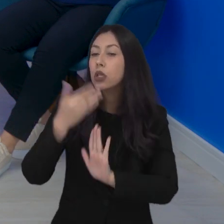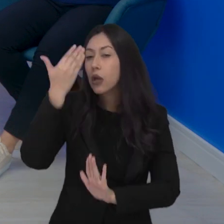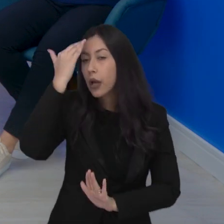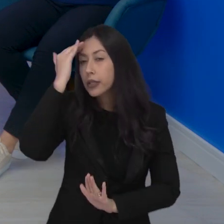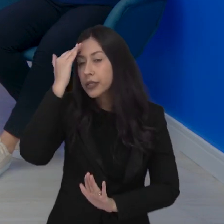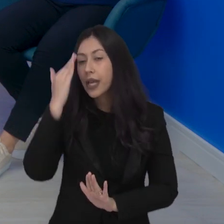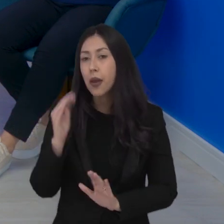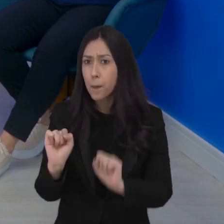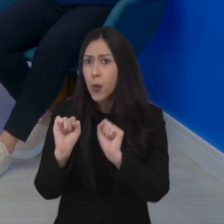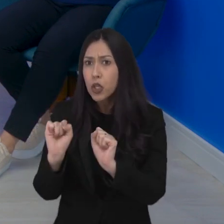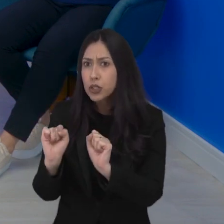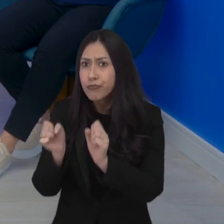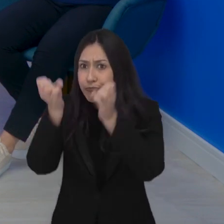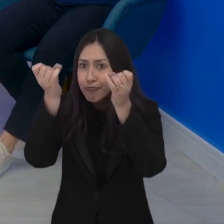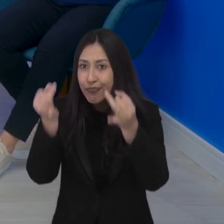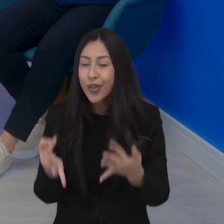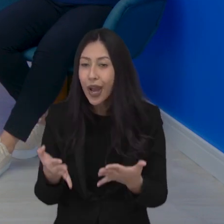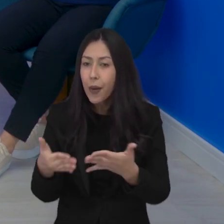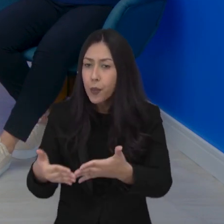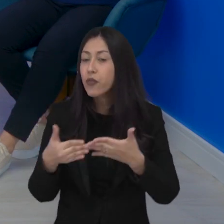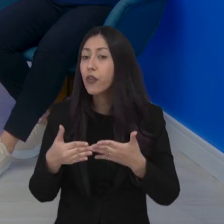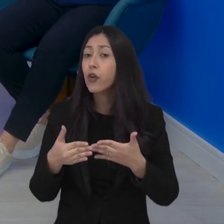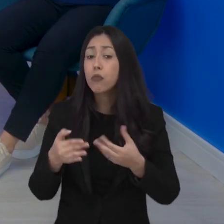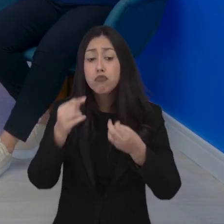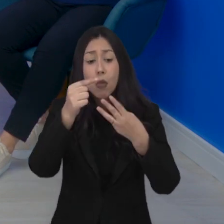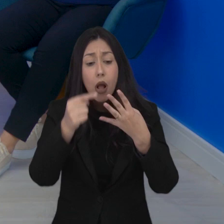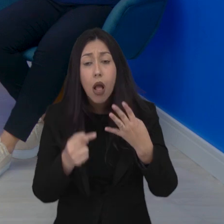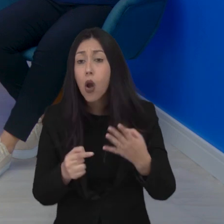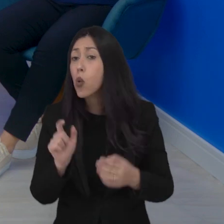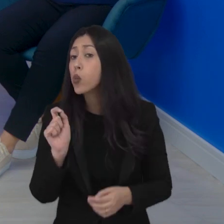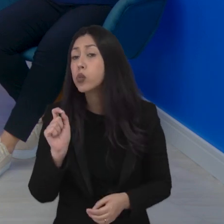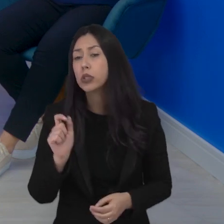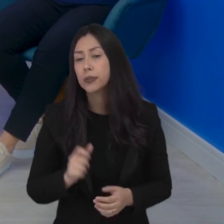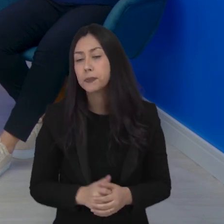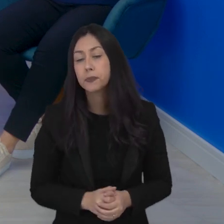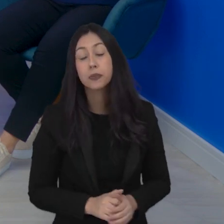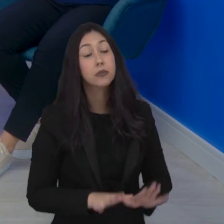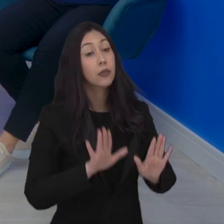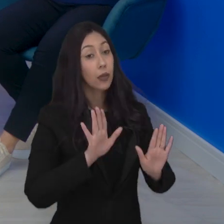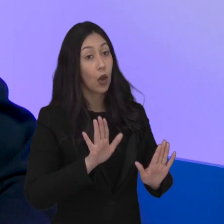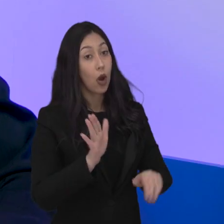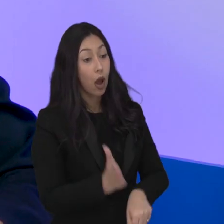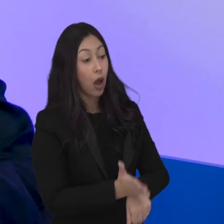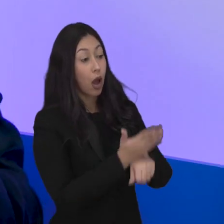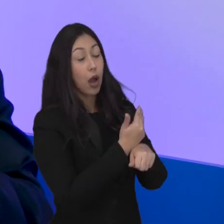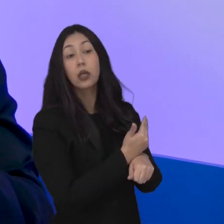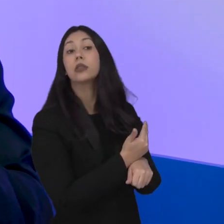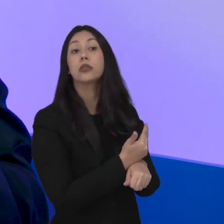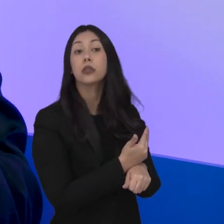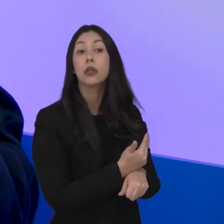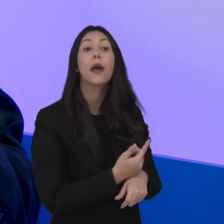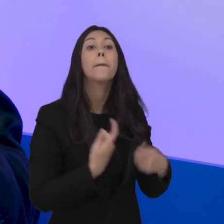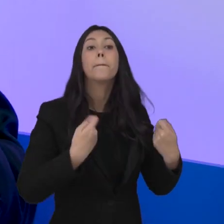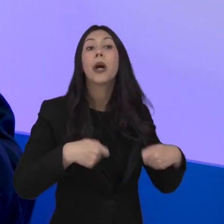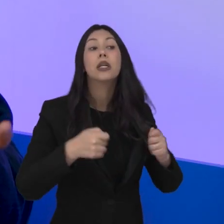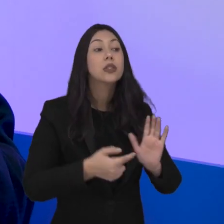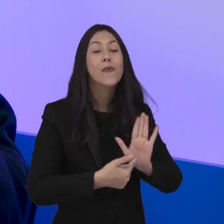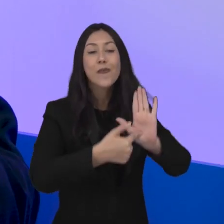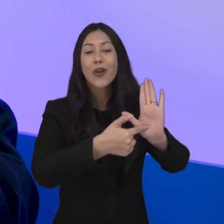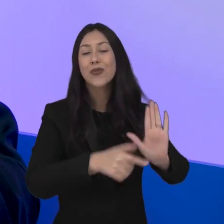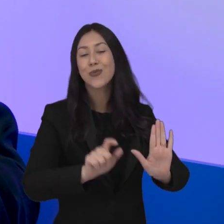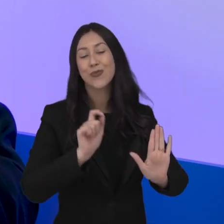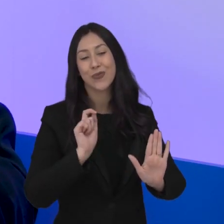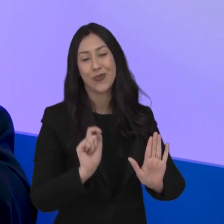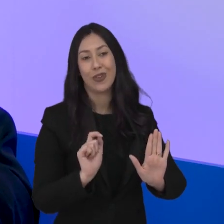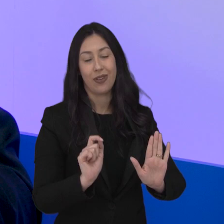Exato. Faz essa contextualização para a gente, por favor. Quais são os principais conceitos que a gente precisa entender? Antes de mais nada, o que é o que a gente precisa destacar